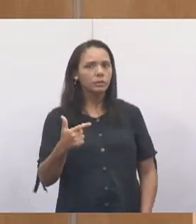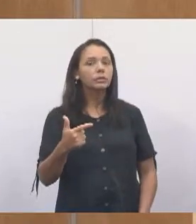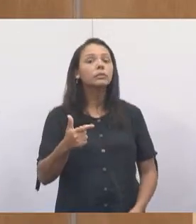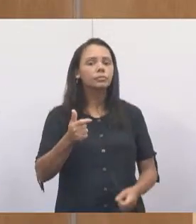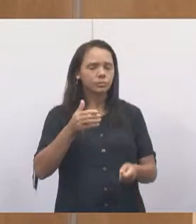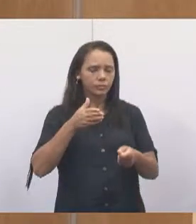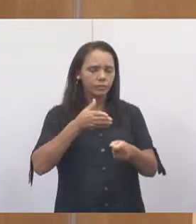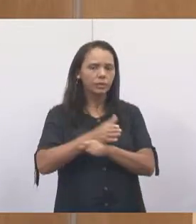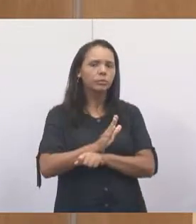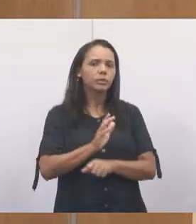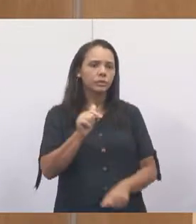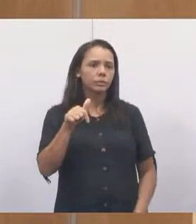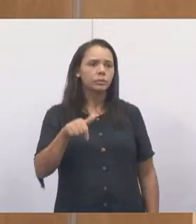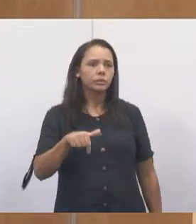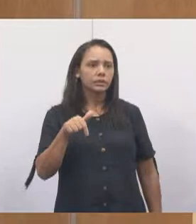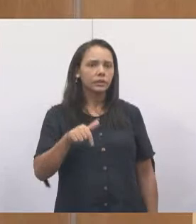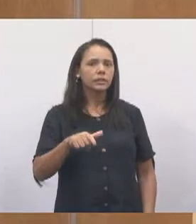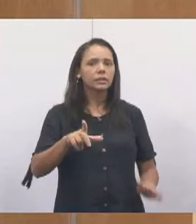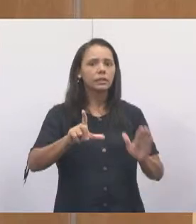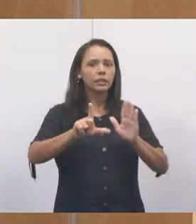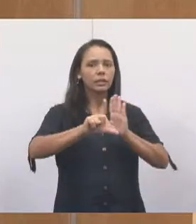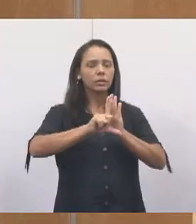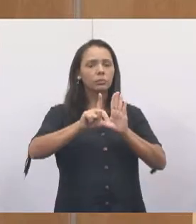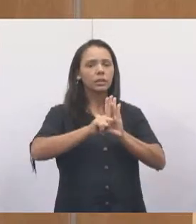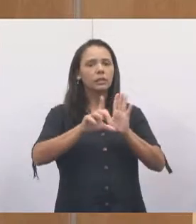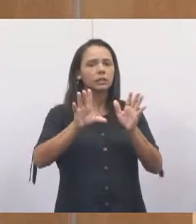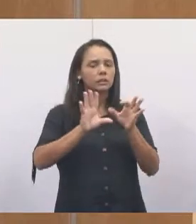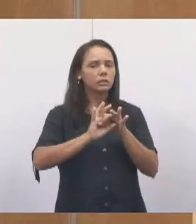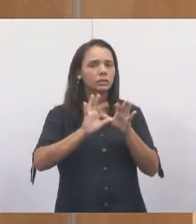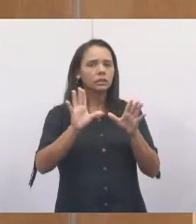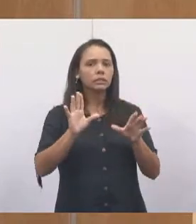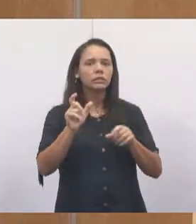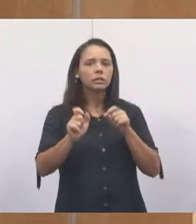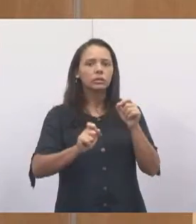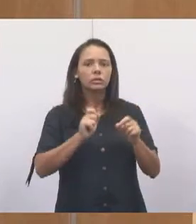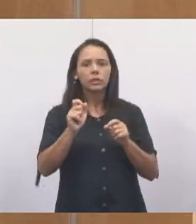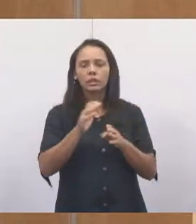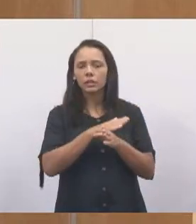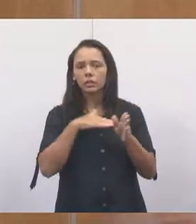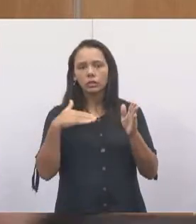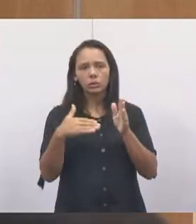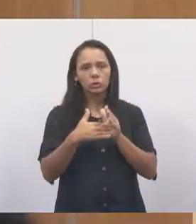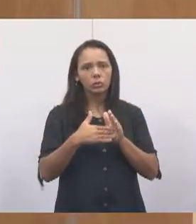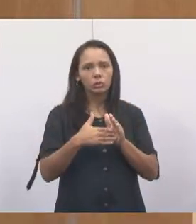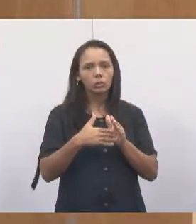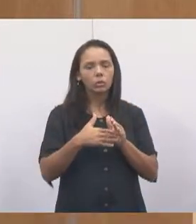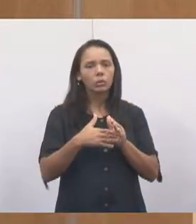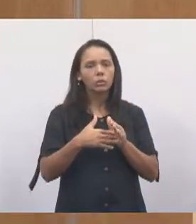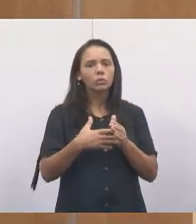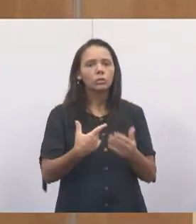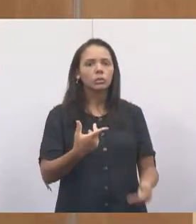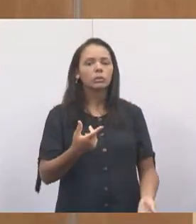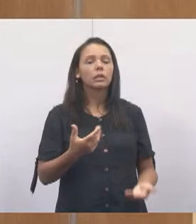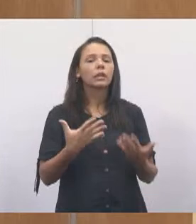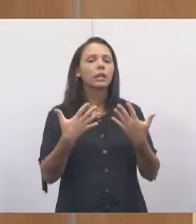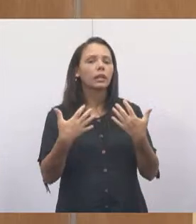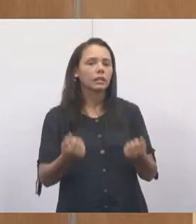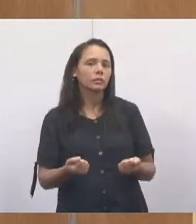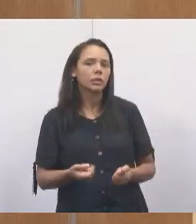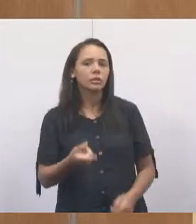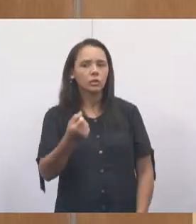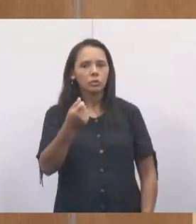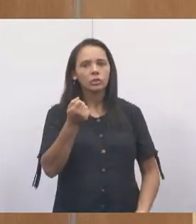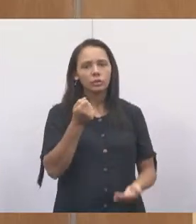uma lei que permitiu que todos eles recebessem o Vale Refeição no valor